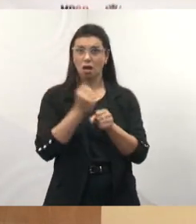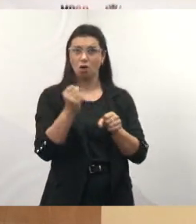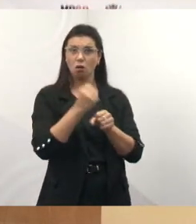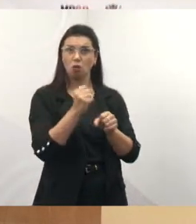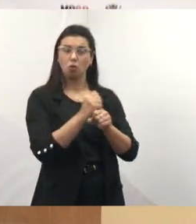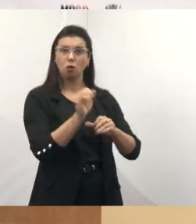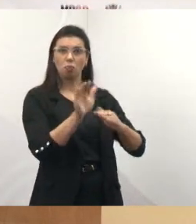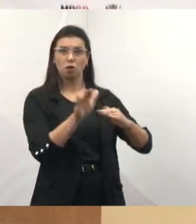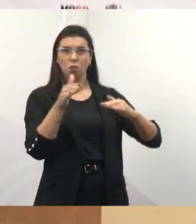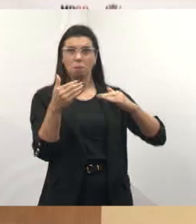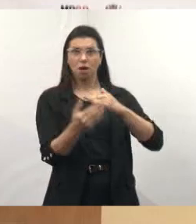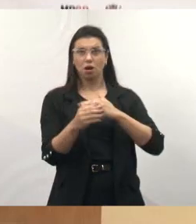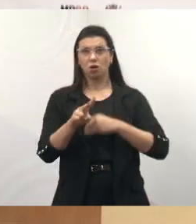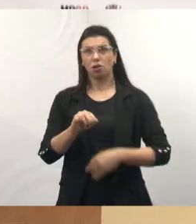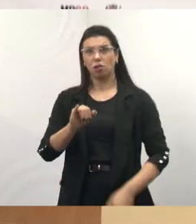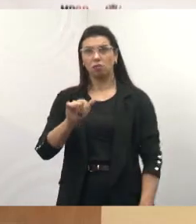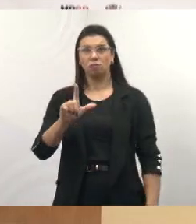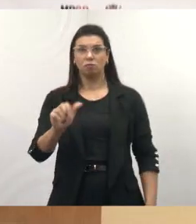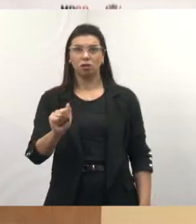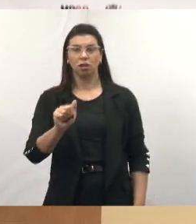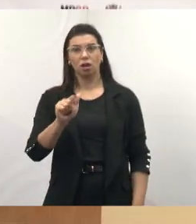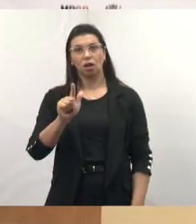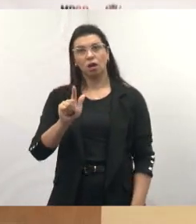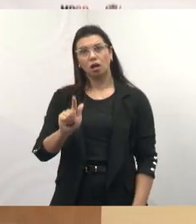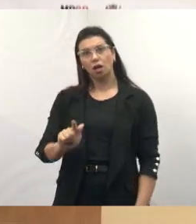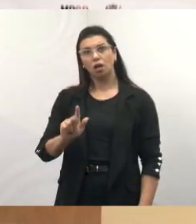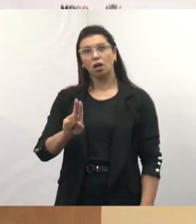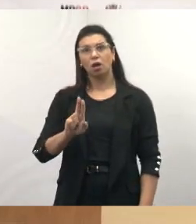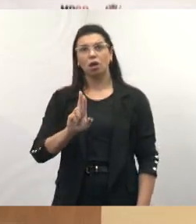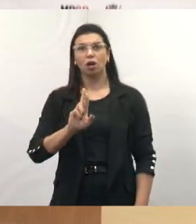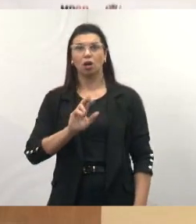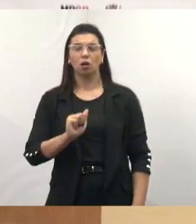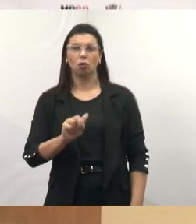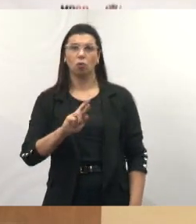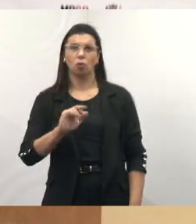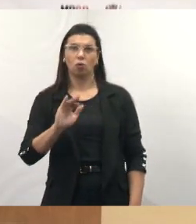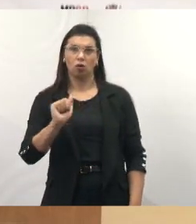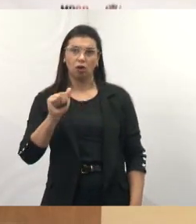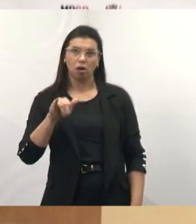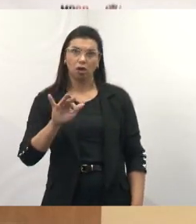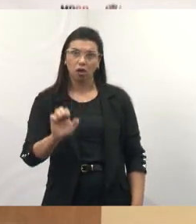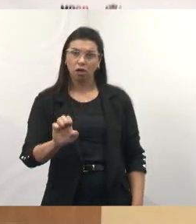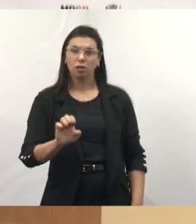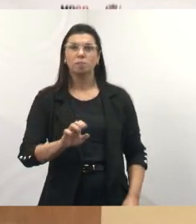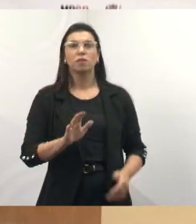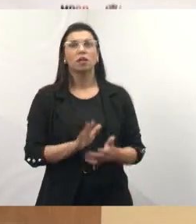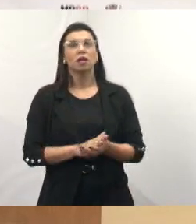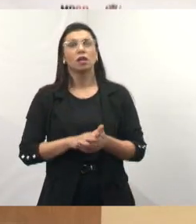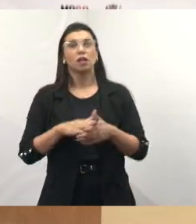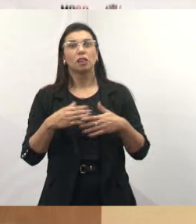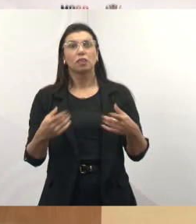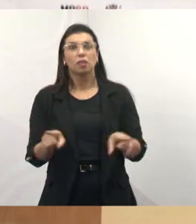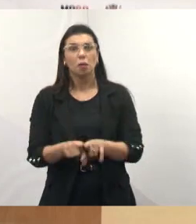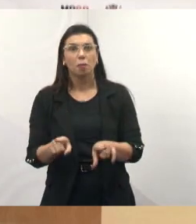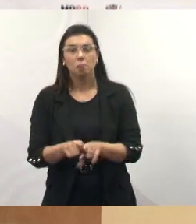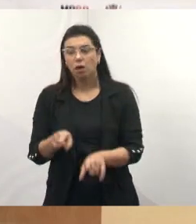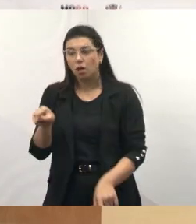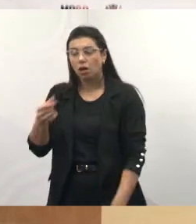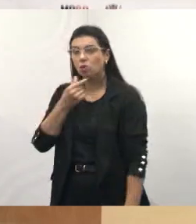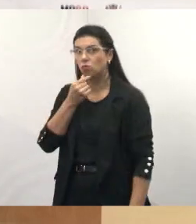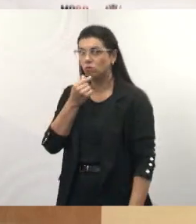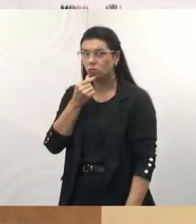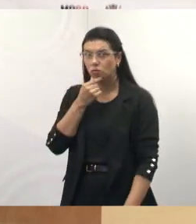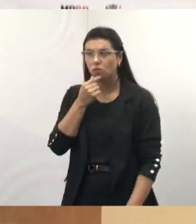da Vila Guarani, que pega ali Minas Gerais, Rua Mariana, Rua Santa Cecília. O Sazak está aqui